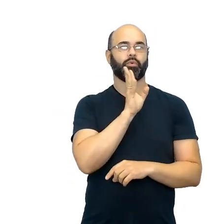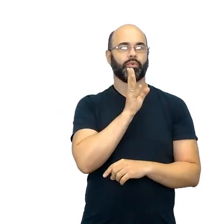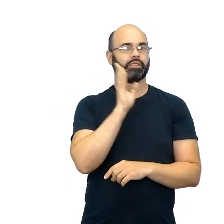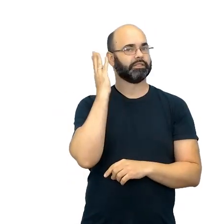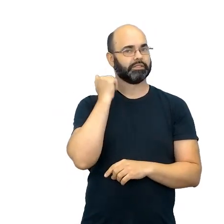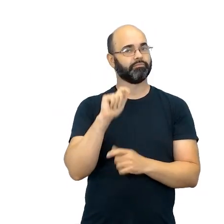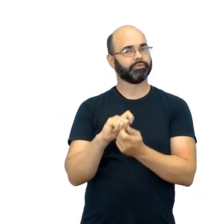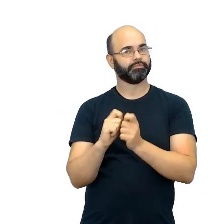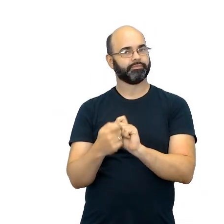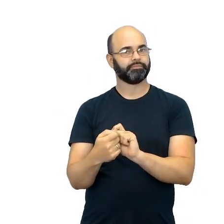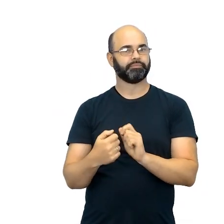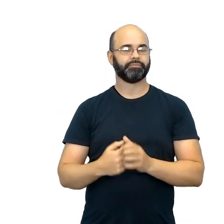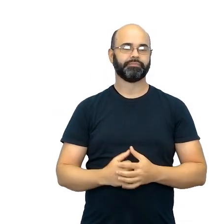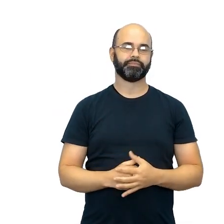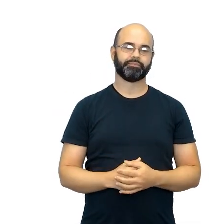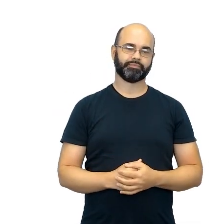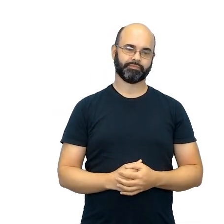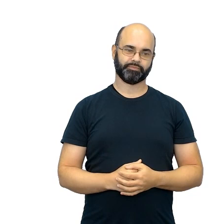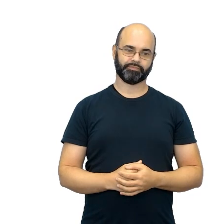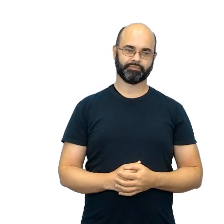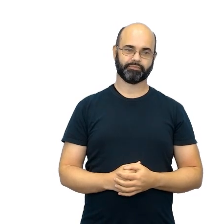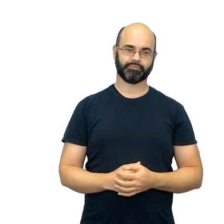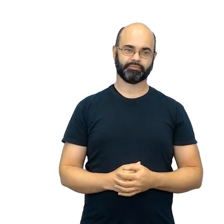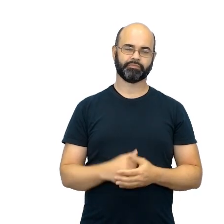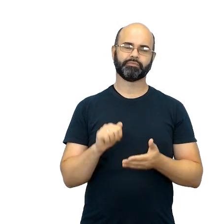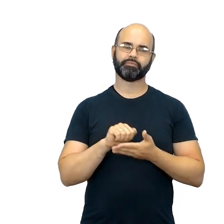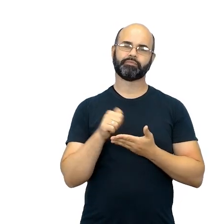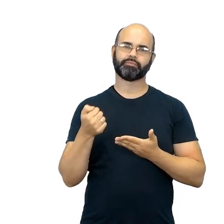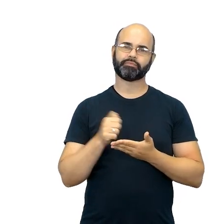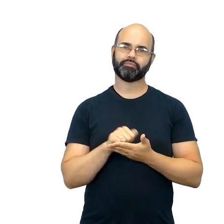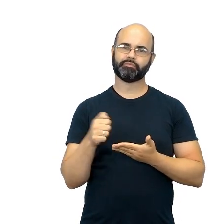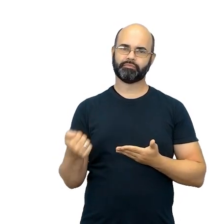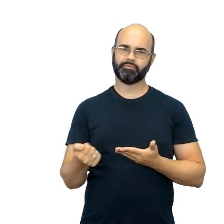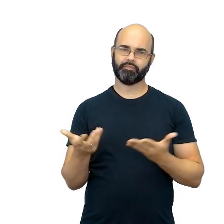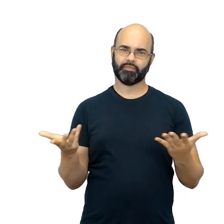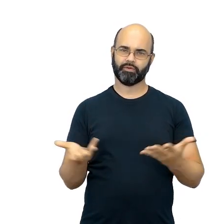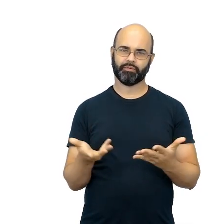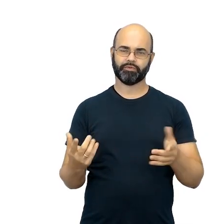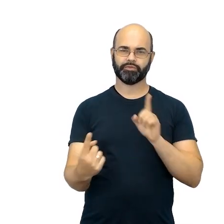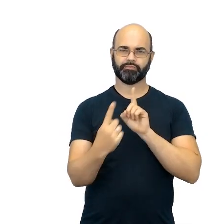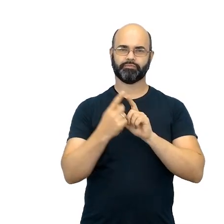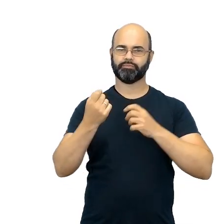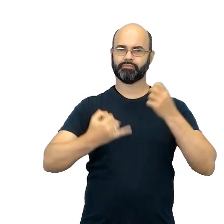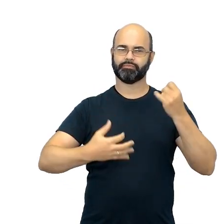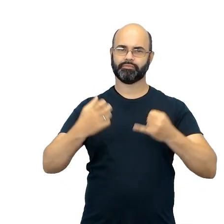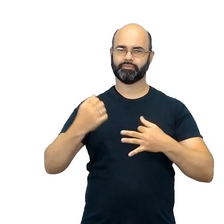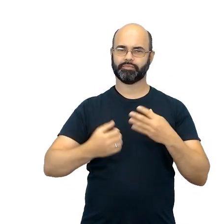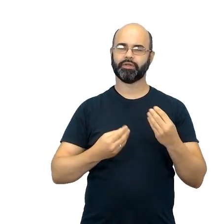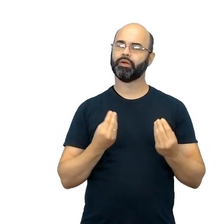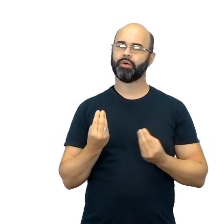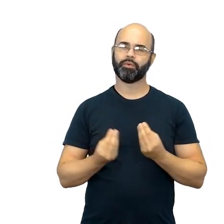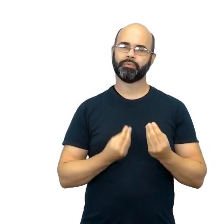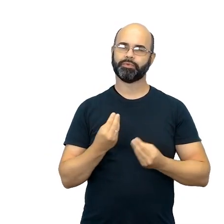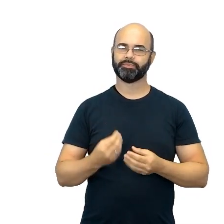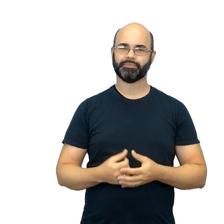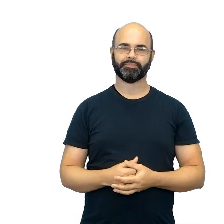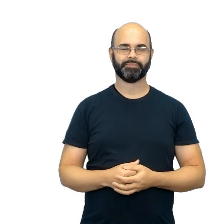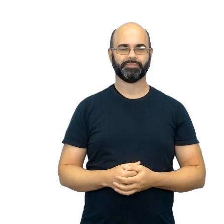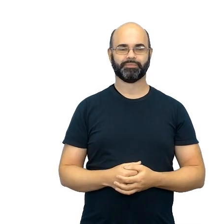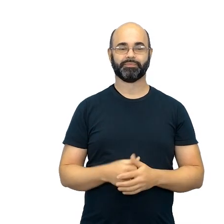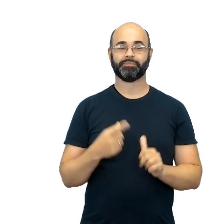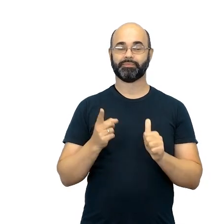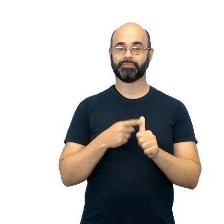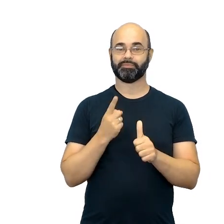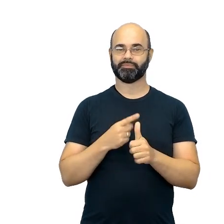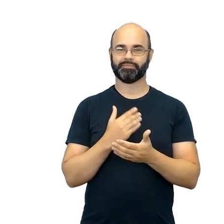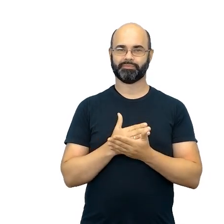Vamos, então, entender, né, qual vai ser a nossa agenda aqui de formação hoje. Nesse primeiro momento, a gente aborda, né, as